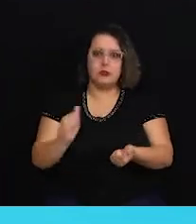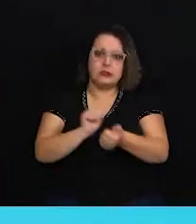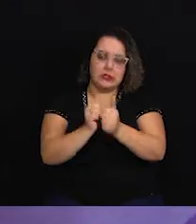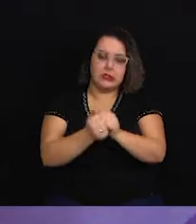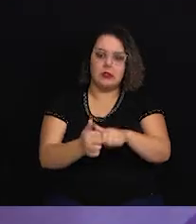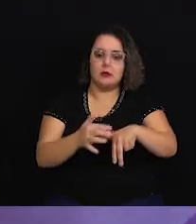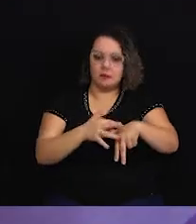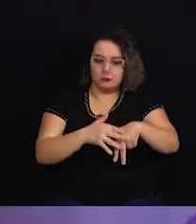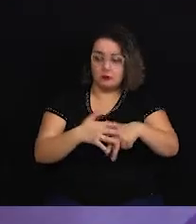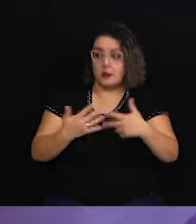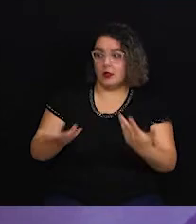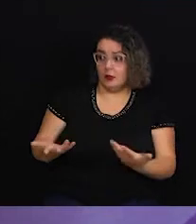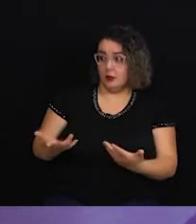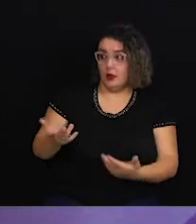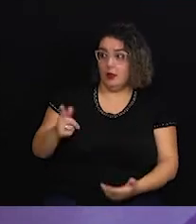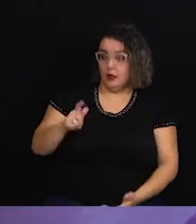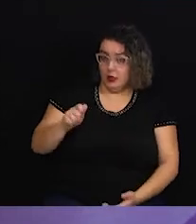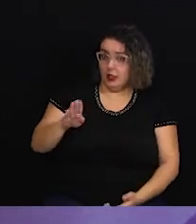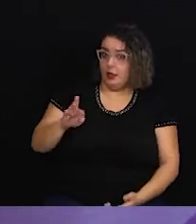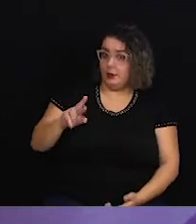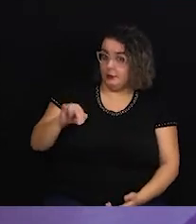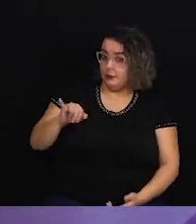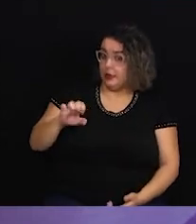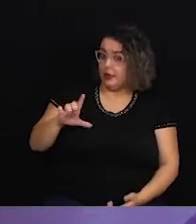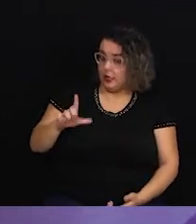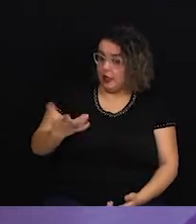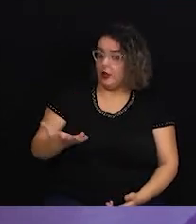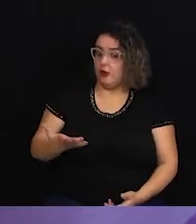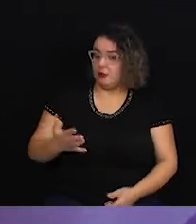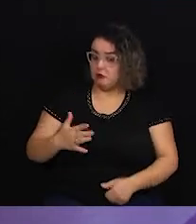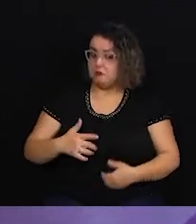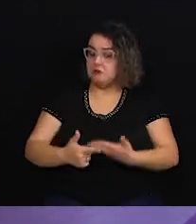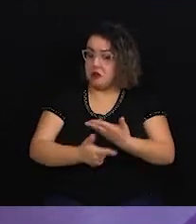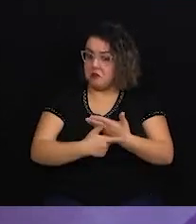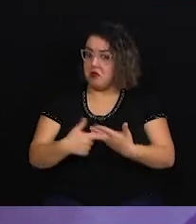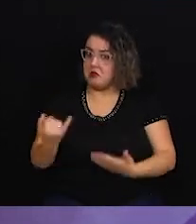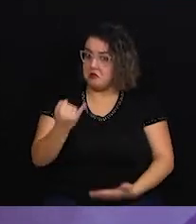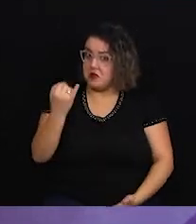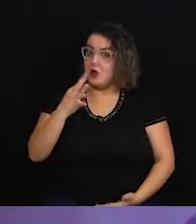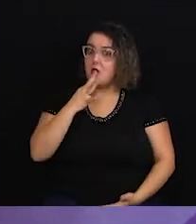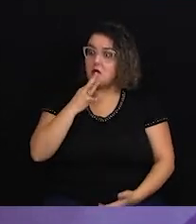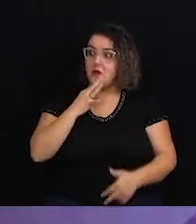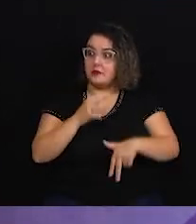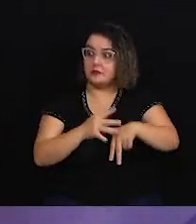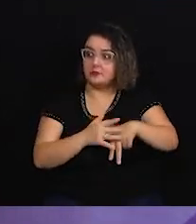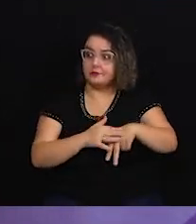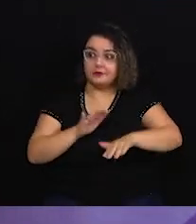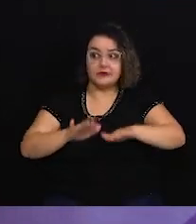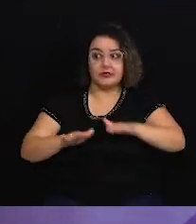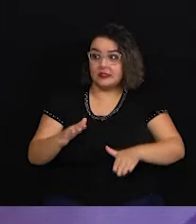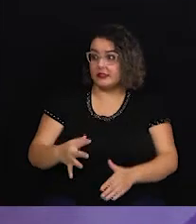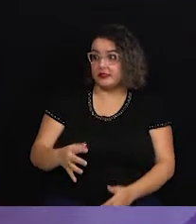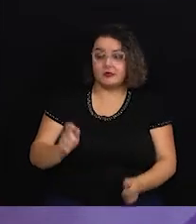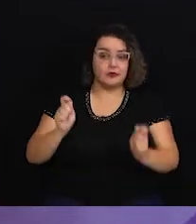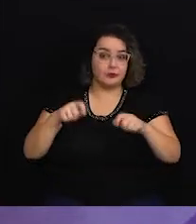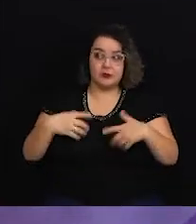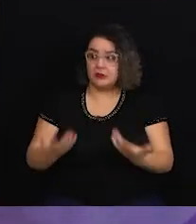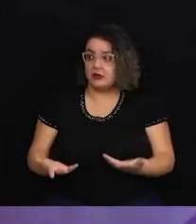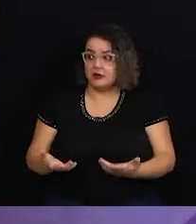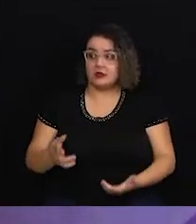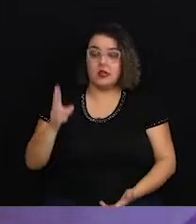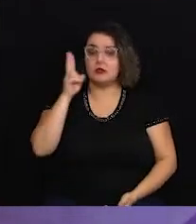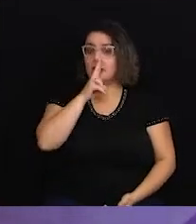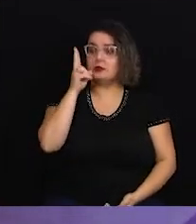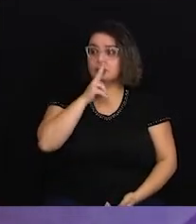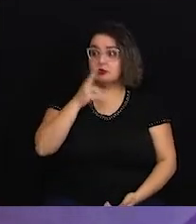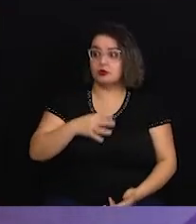paciente. O Gabriel, papel bastante importante. Você disse aí conhecer o paciente, só que nem sempre isso é possível, né? Você